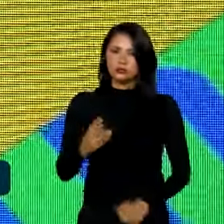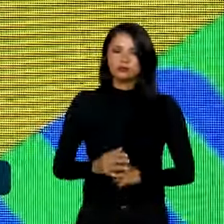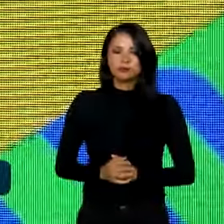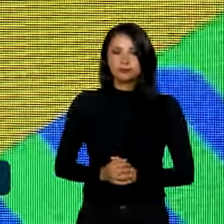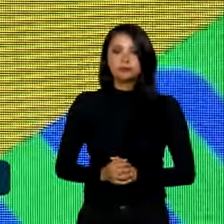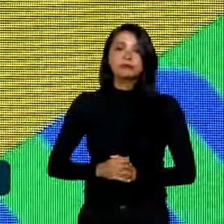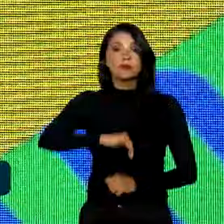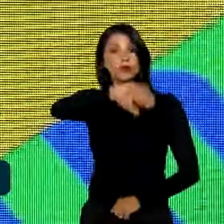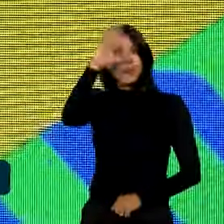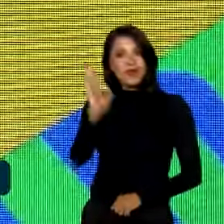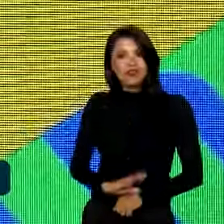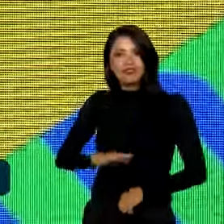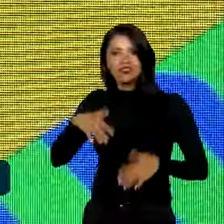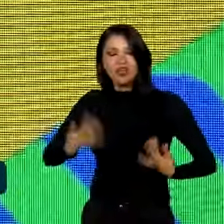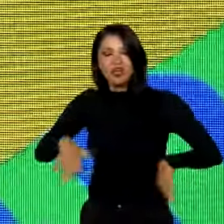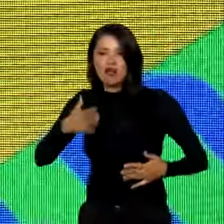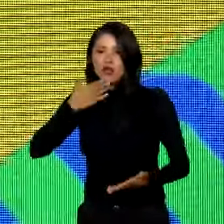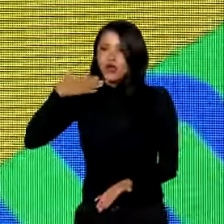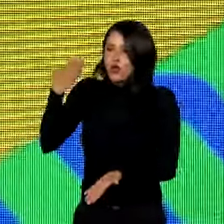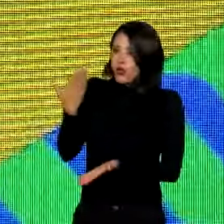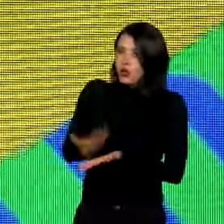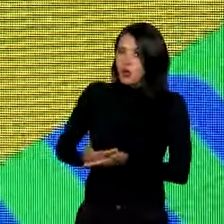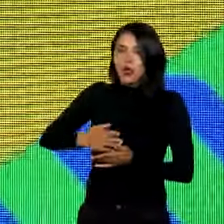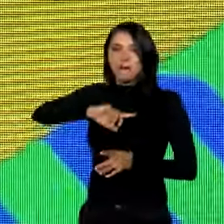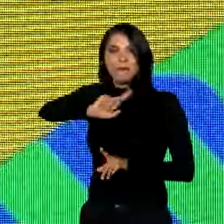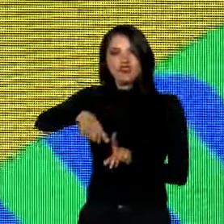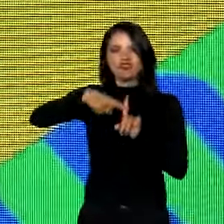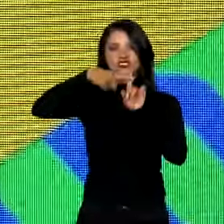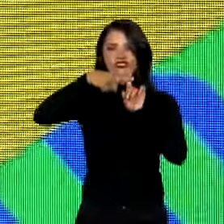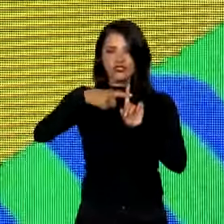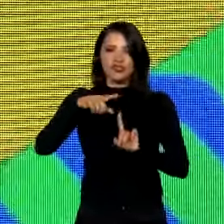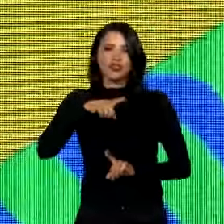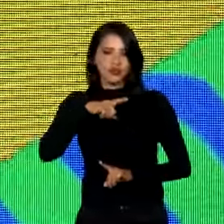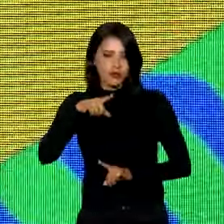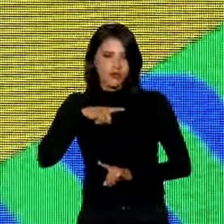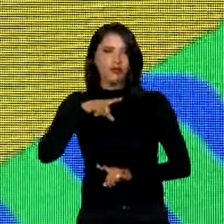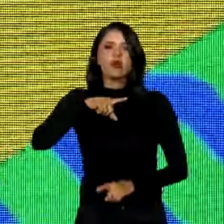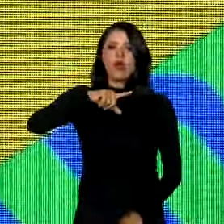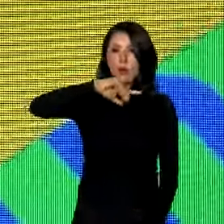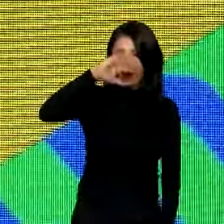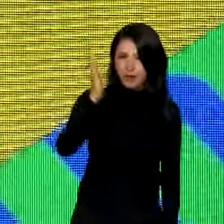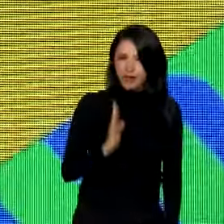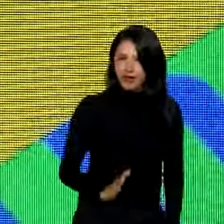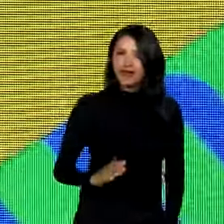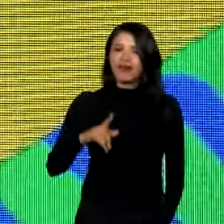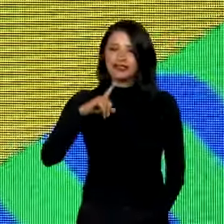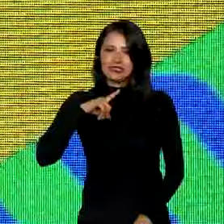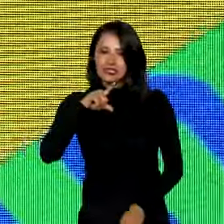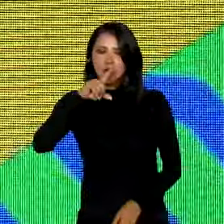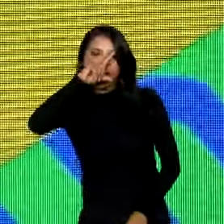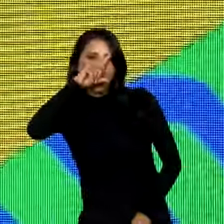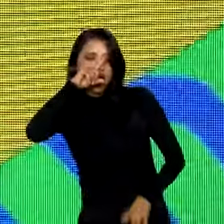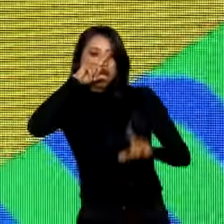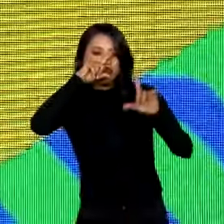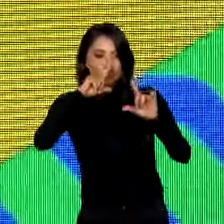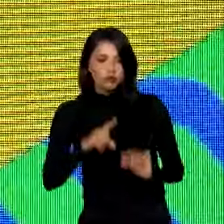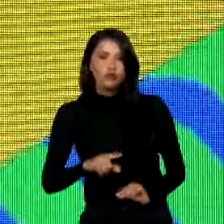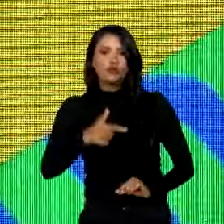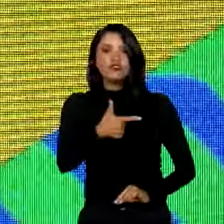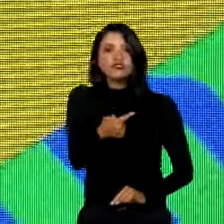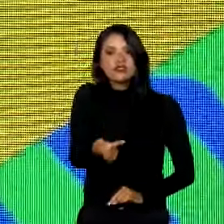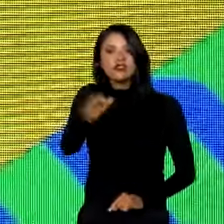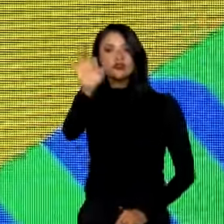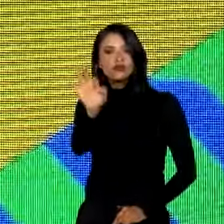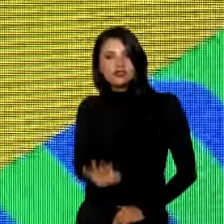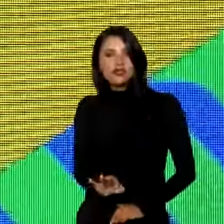Brasil surpreendeu positivamente. Risco Brasil caiu 27%.